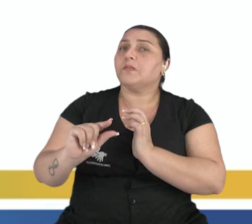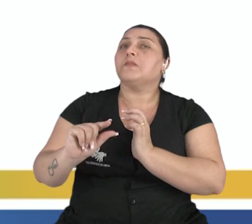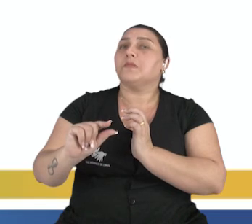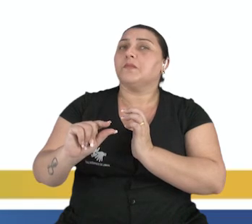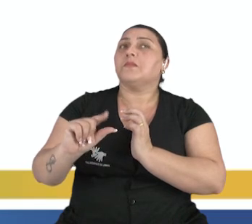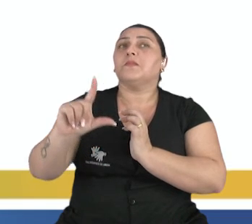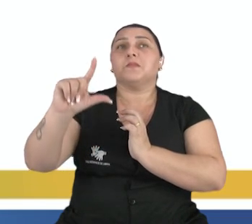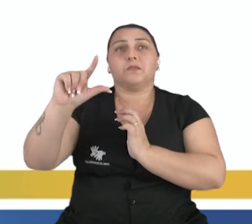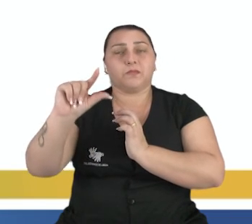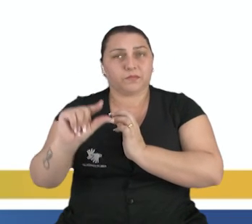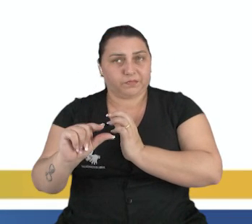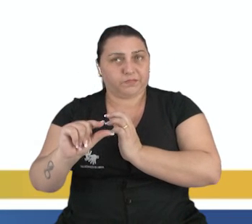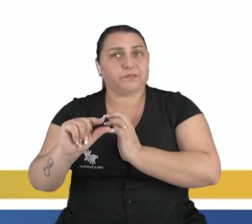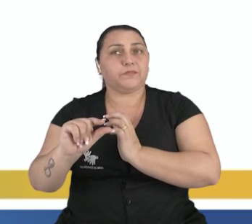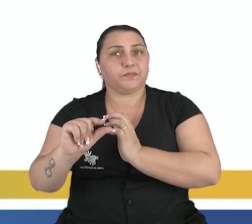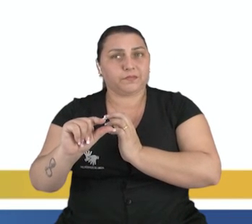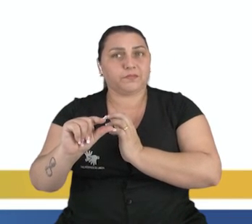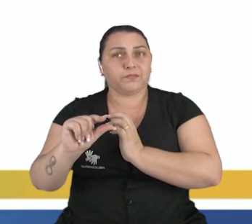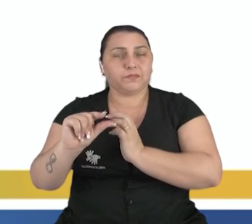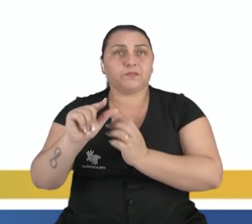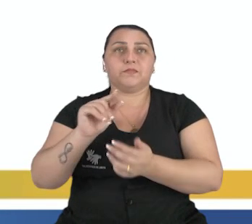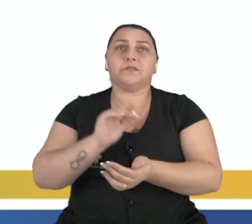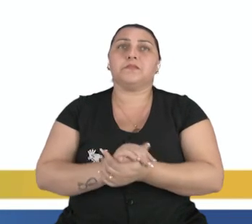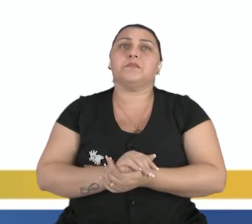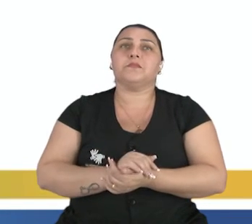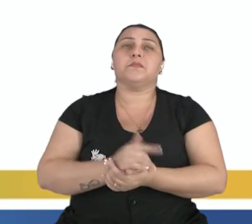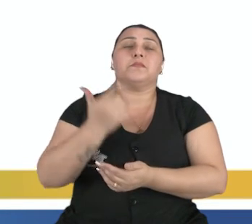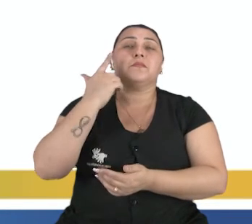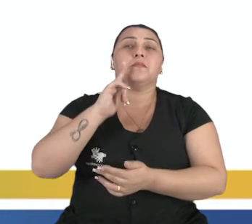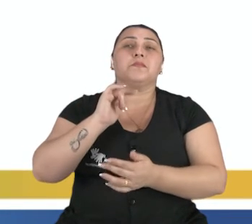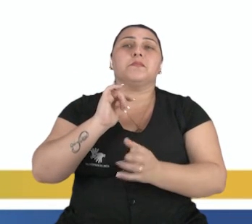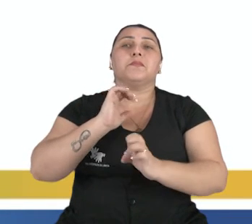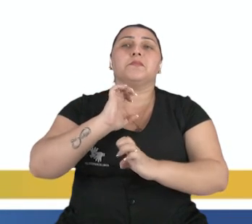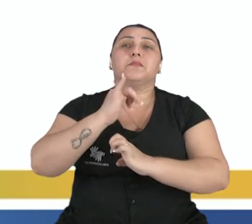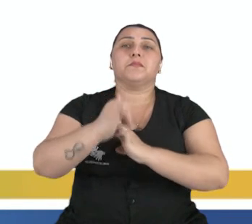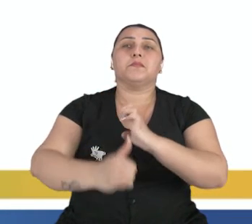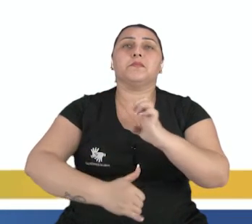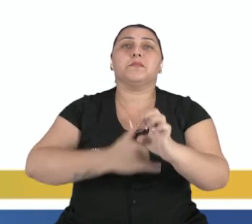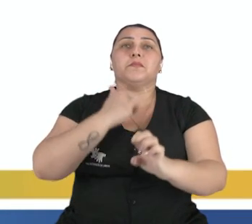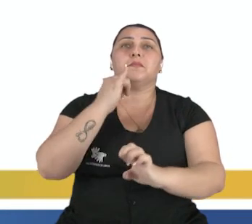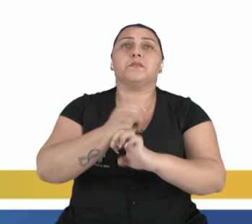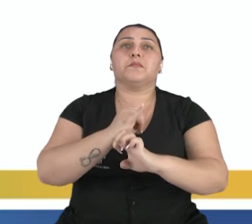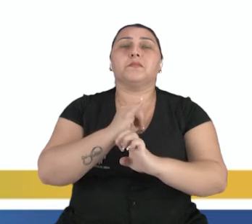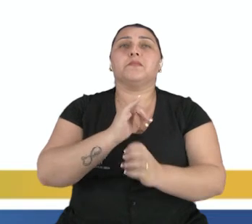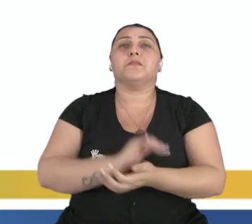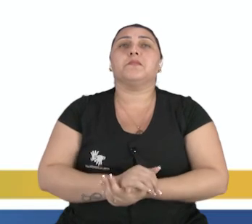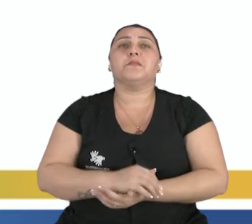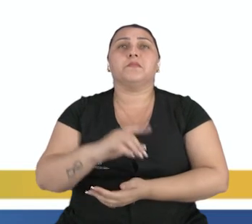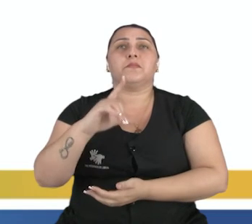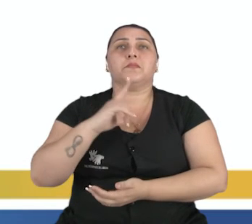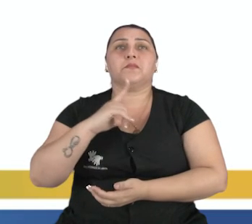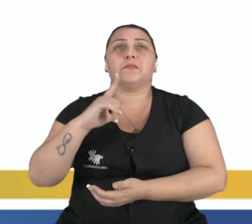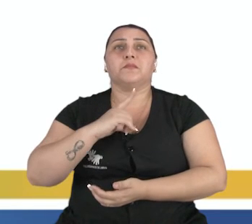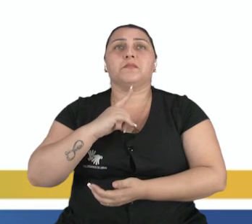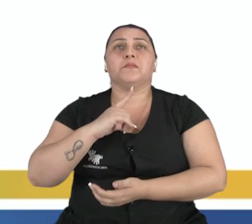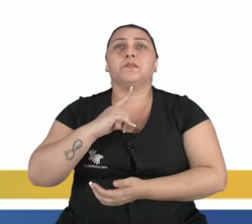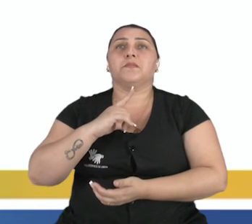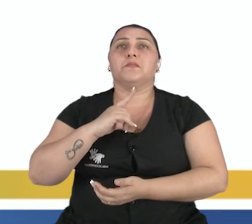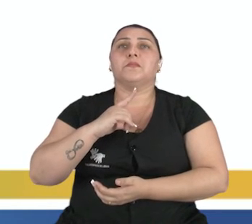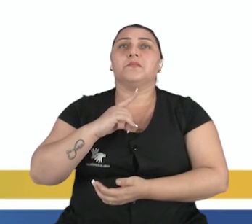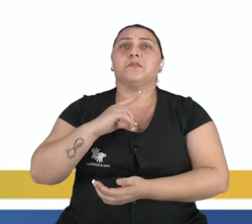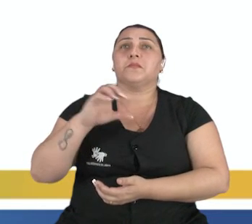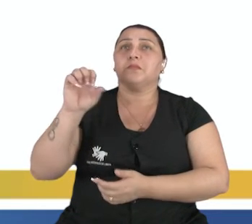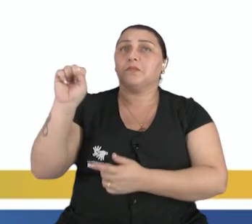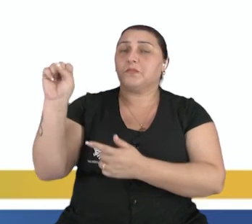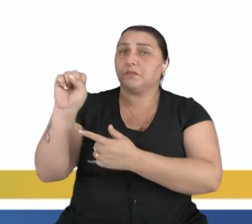carga? Ocorreu uma redução, então ele ganhou elétrons nesse processo. Nós temos aqui o enxofre, que